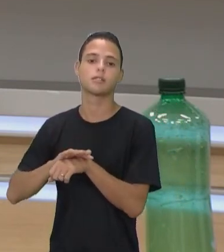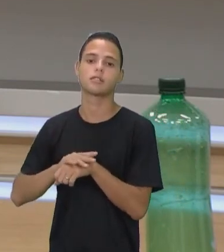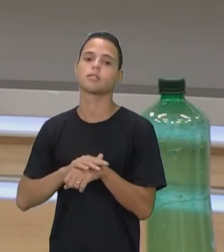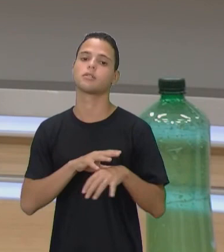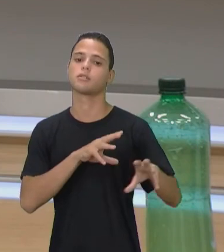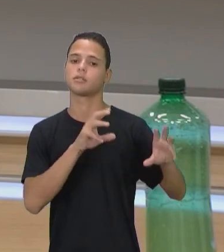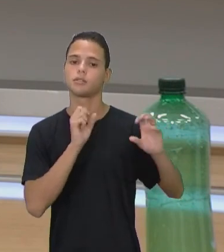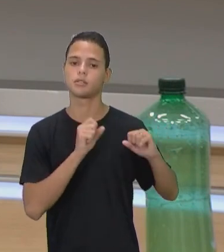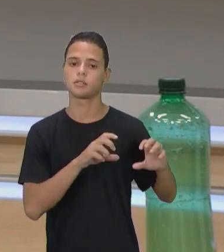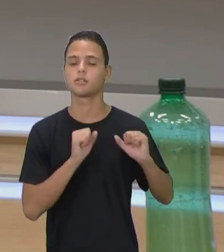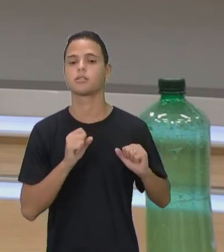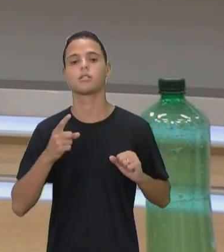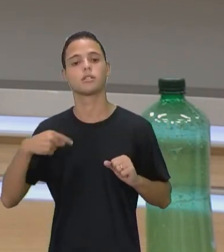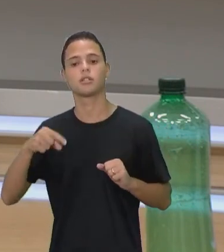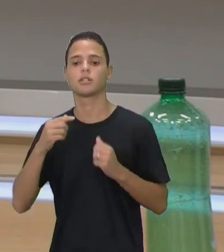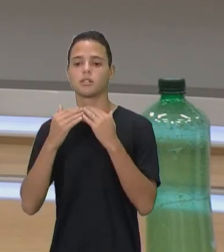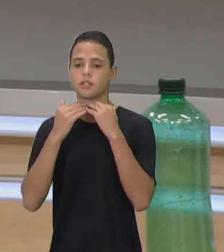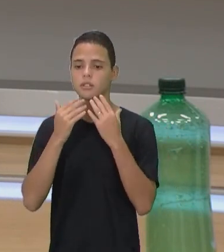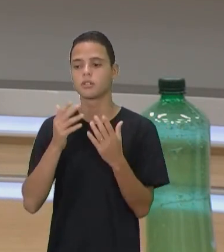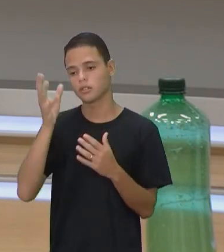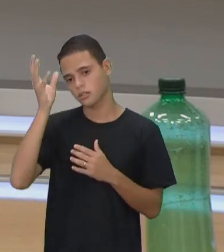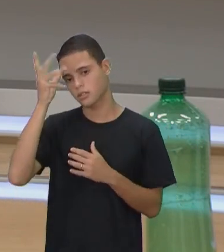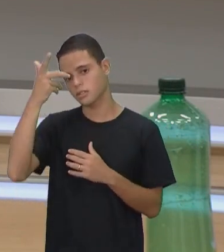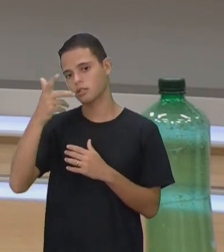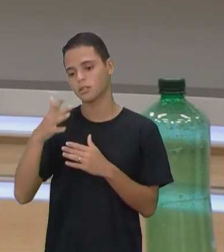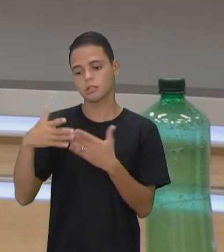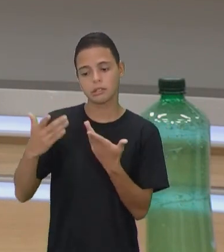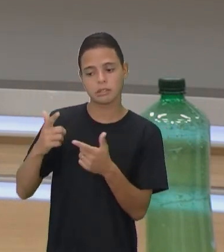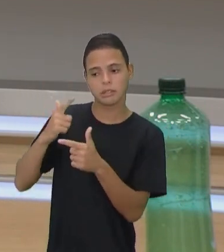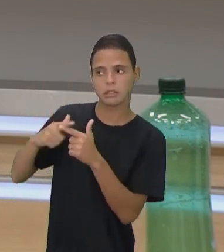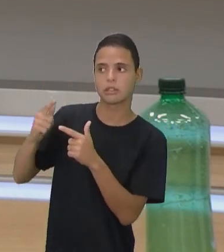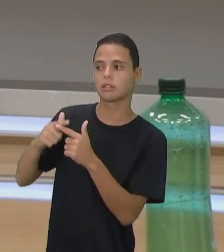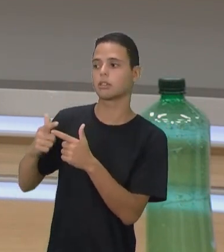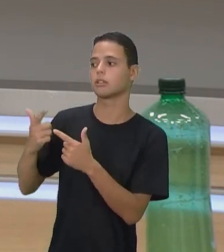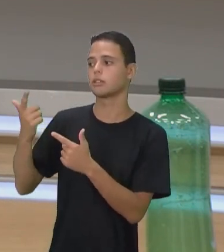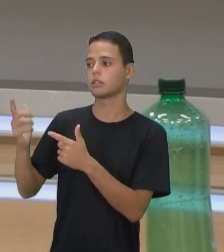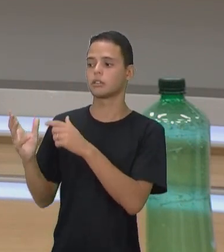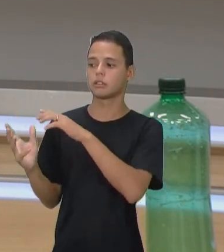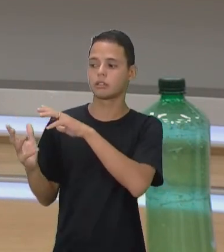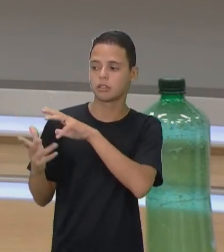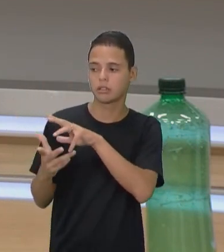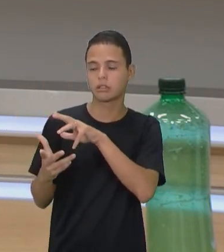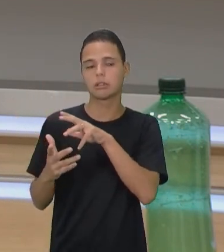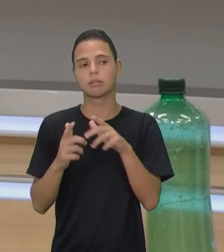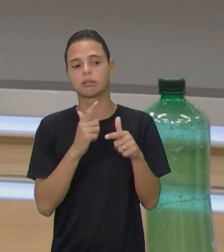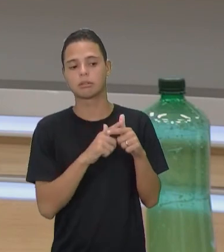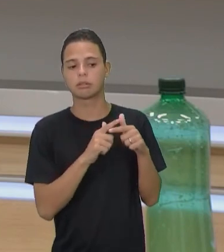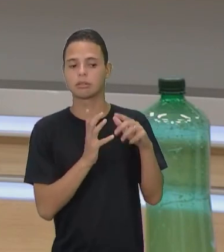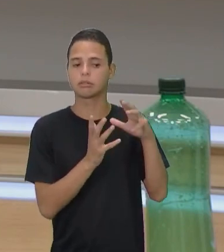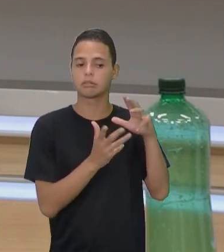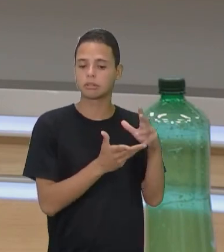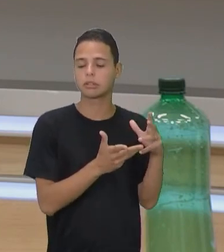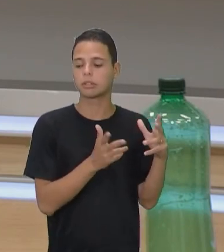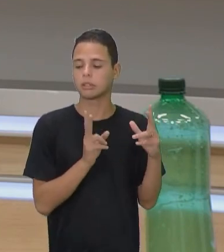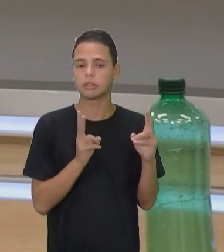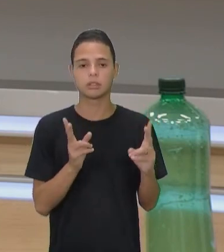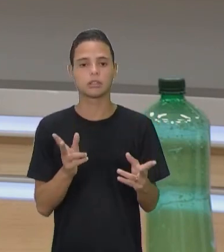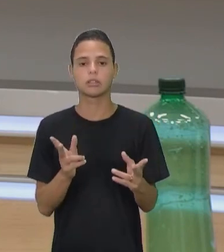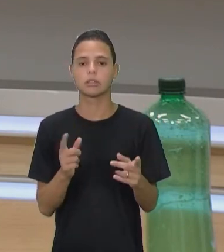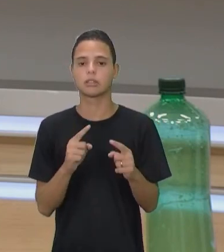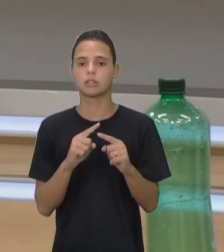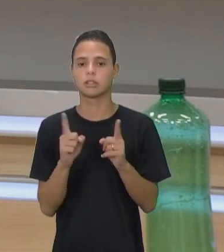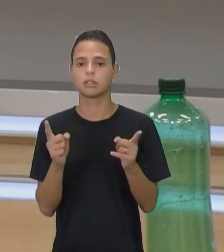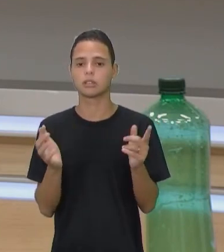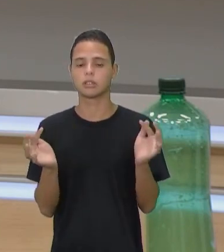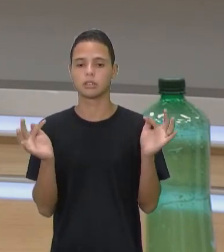gente não consegue achar uma solução. A gente ou está prejudicando o planeta de uma forma ou de outra. Mas, no final,